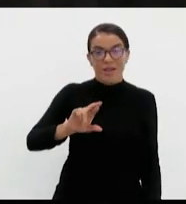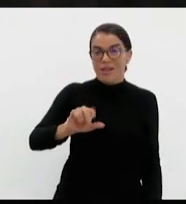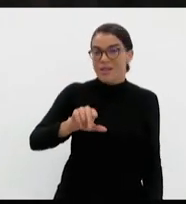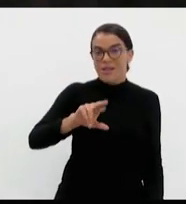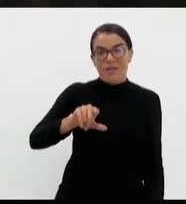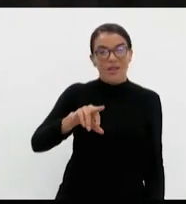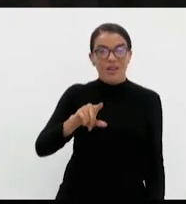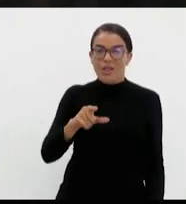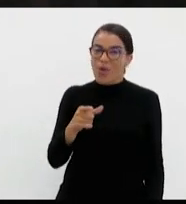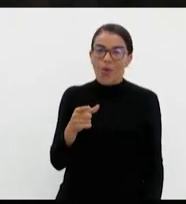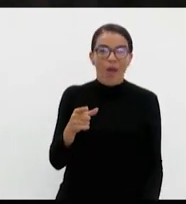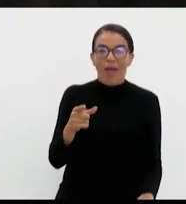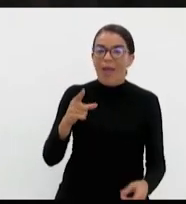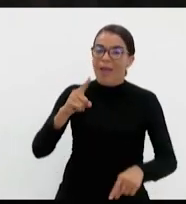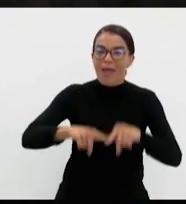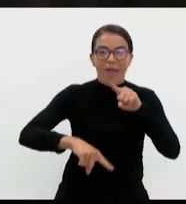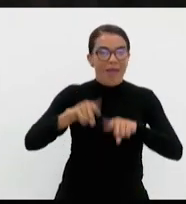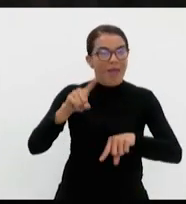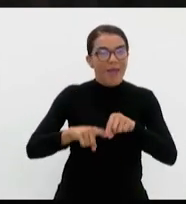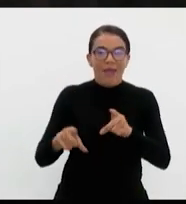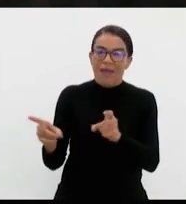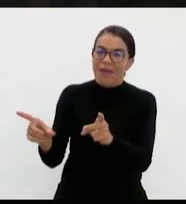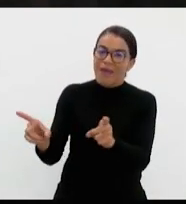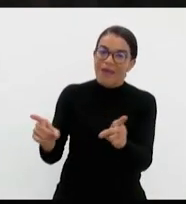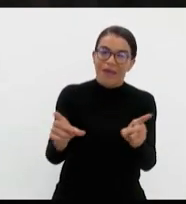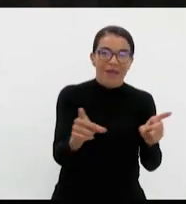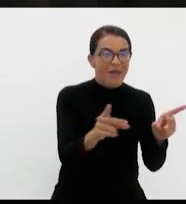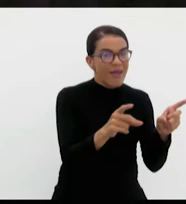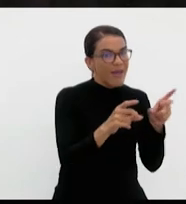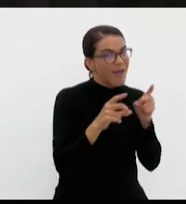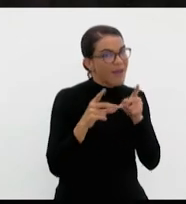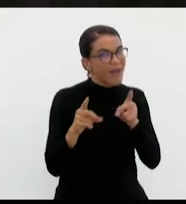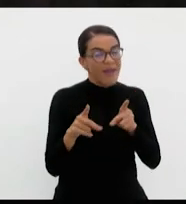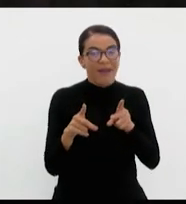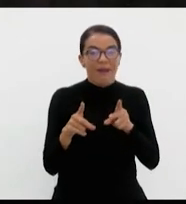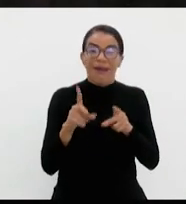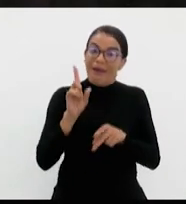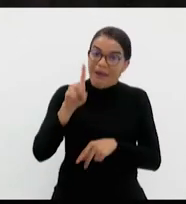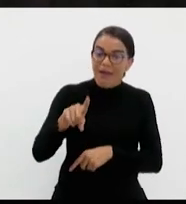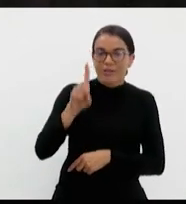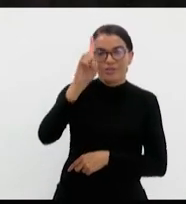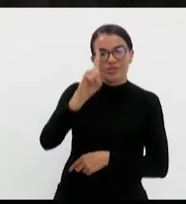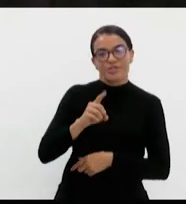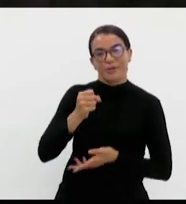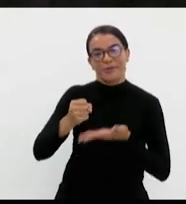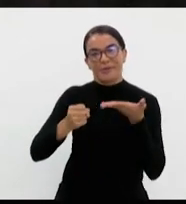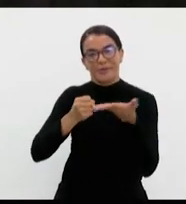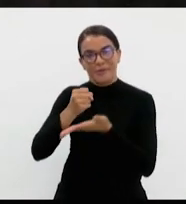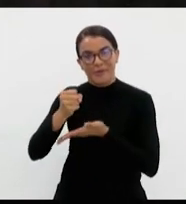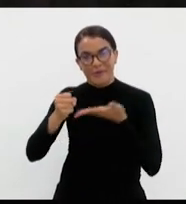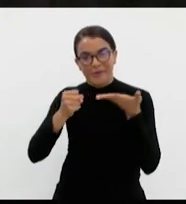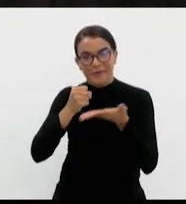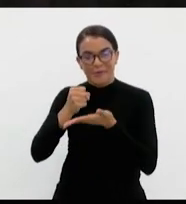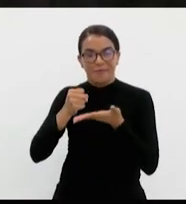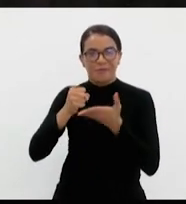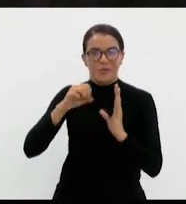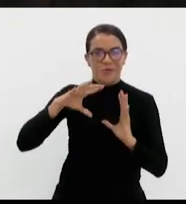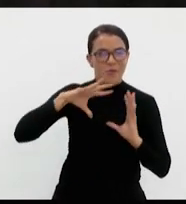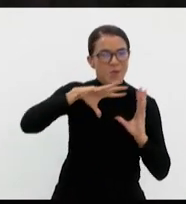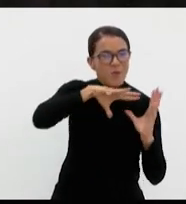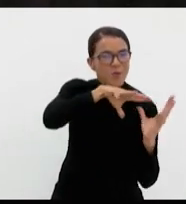de consumo. A água é produto de primeira necessidade. O mundo já